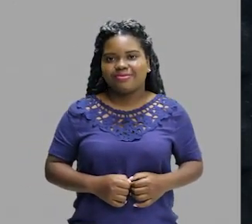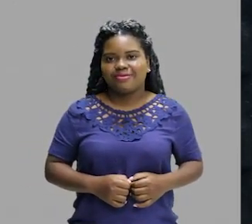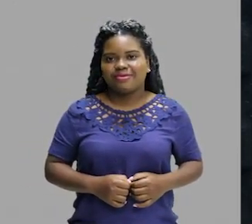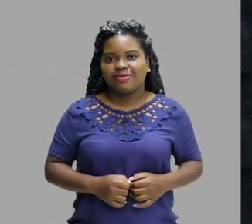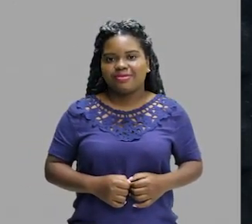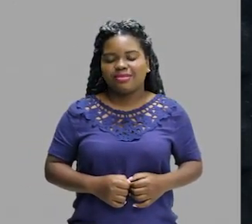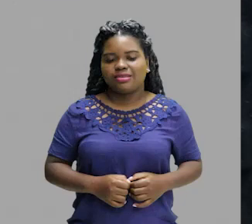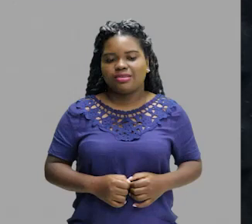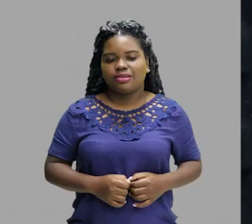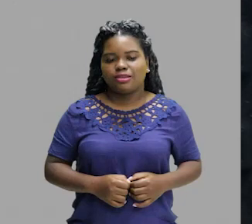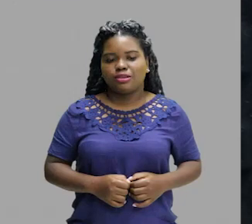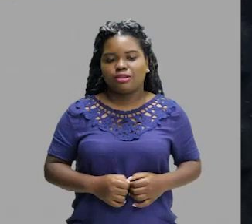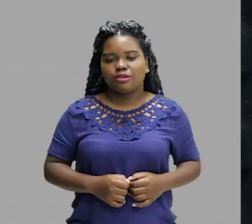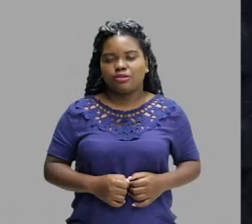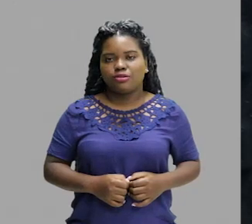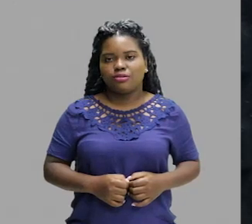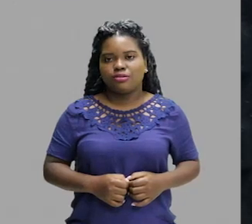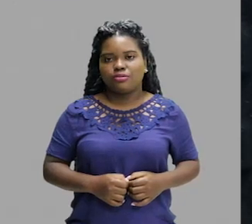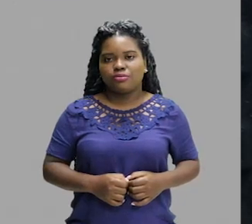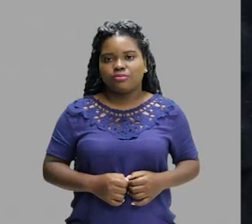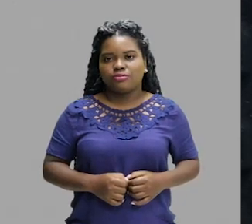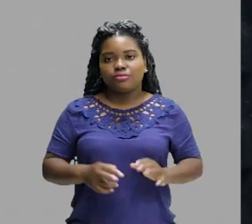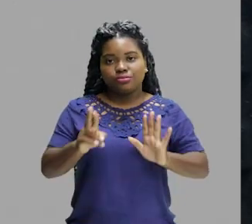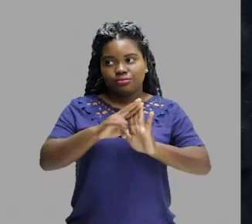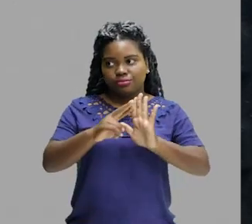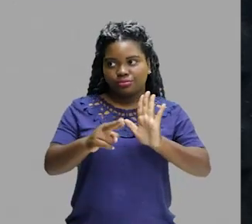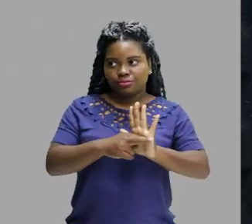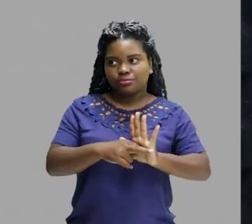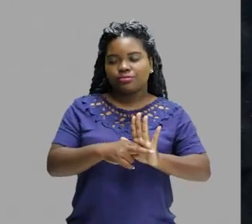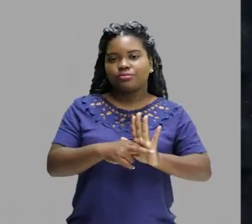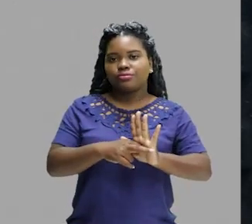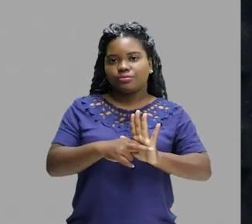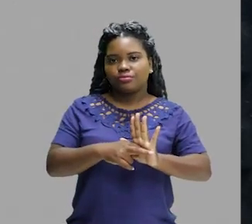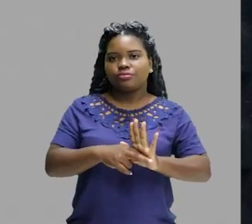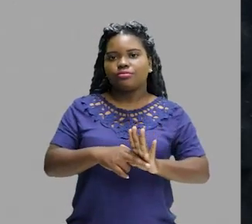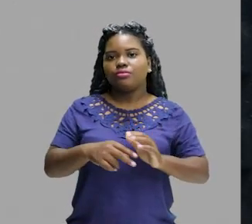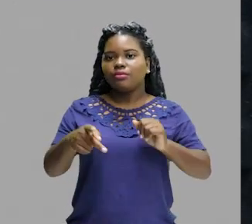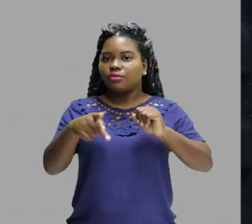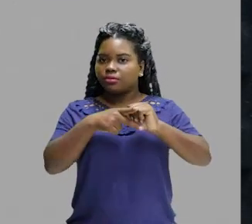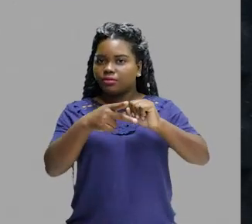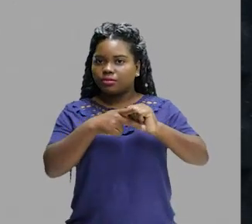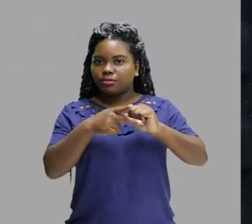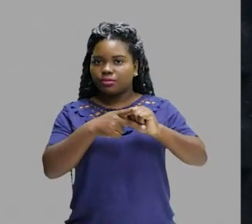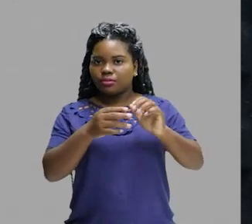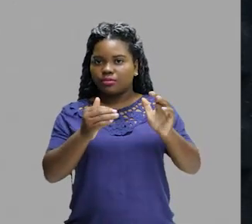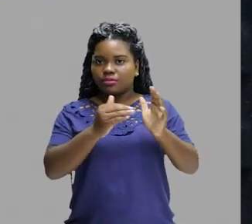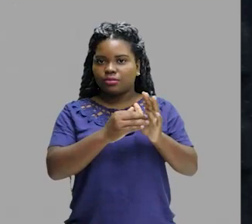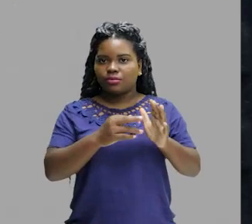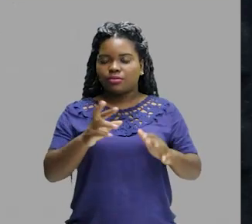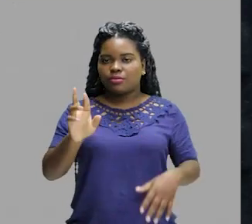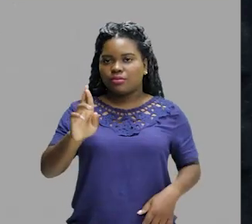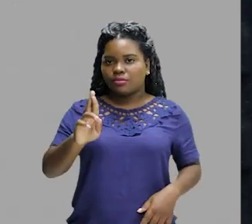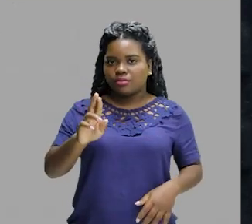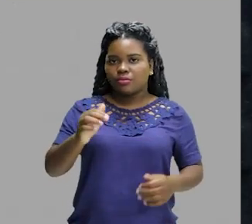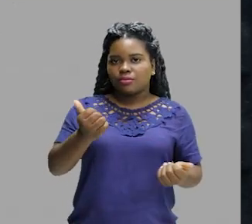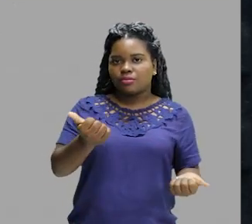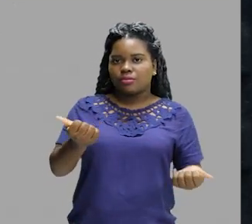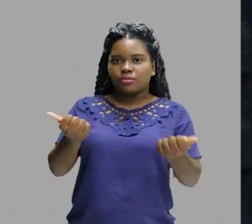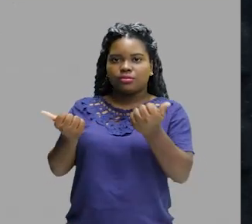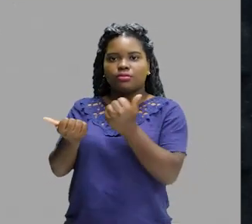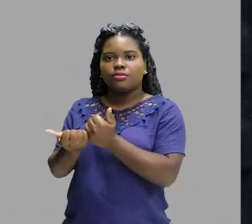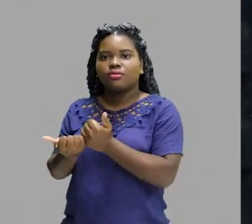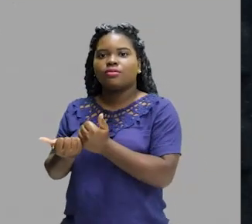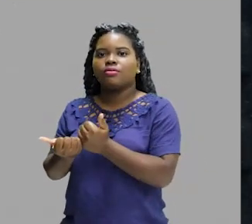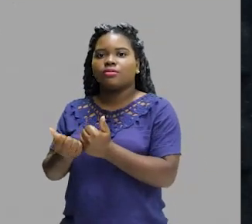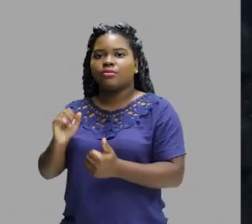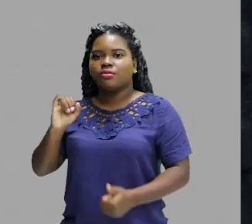vestido. Aqui, aquela regra se aplica. Verbos terminados em R, eu acrescento, tiro o IR e